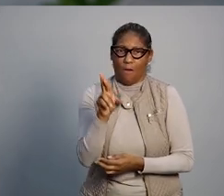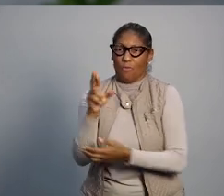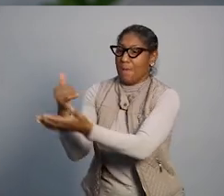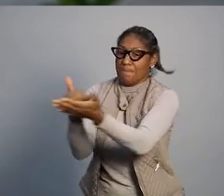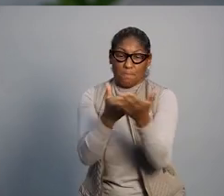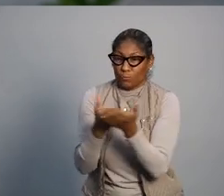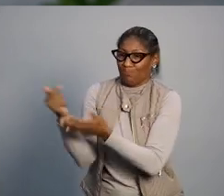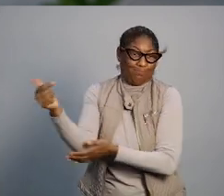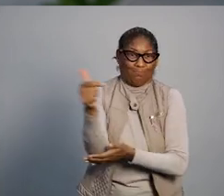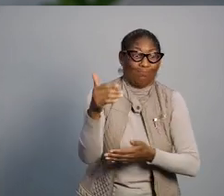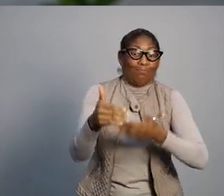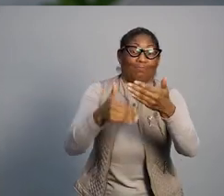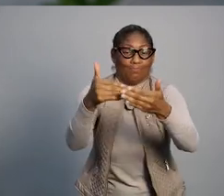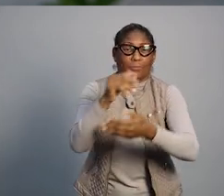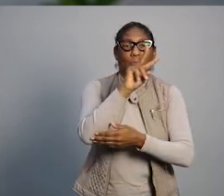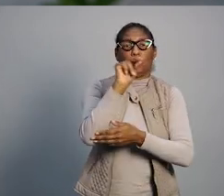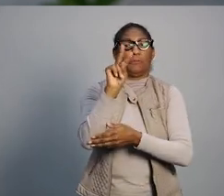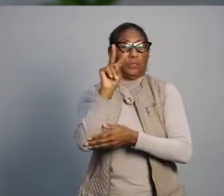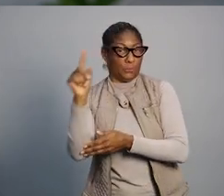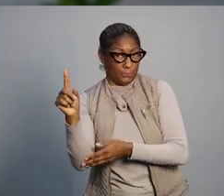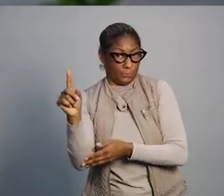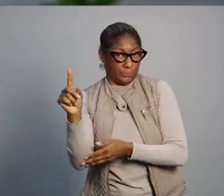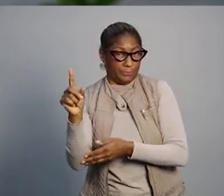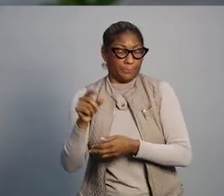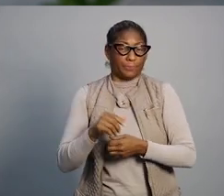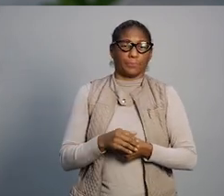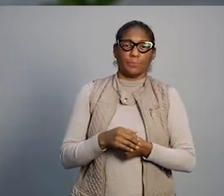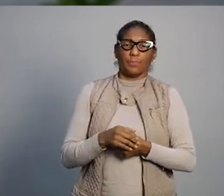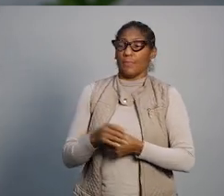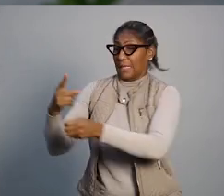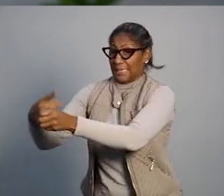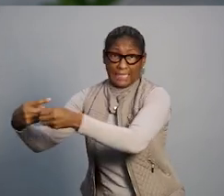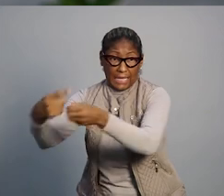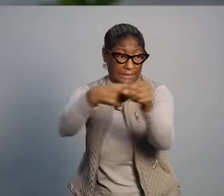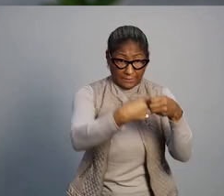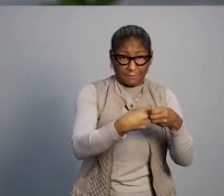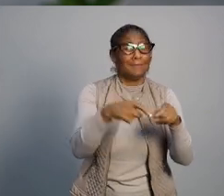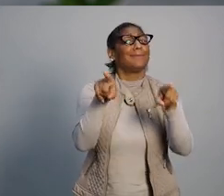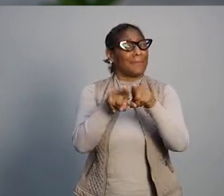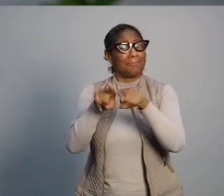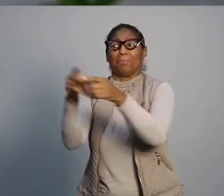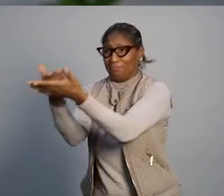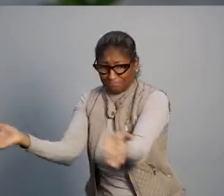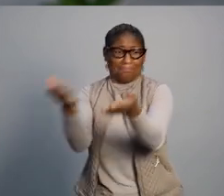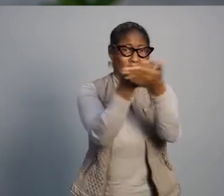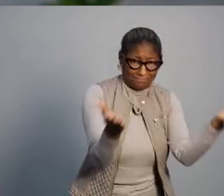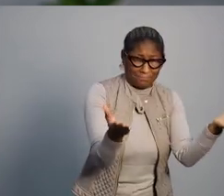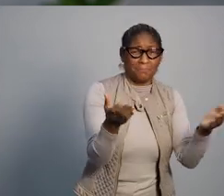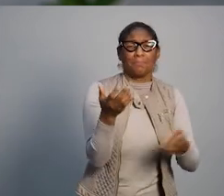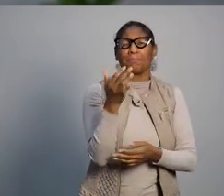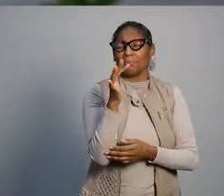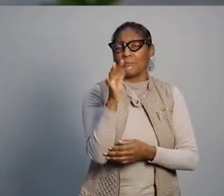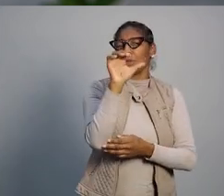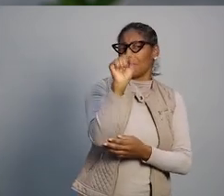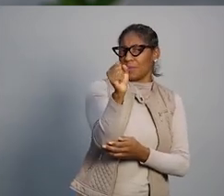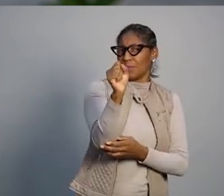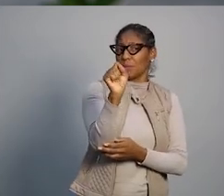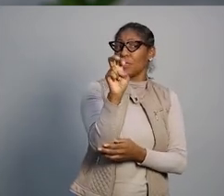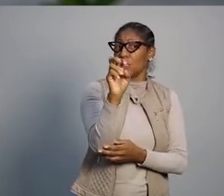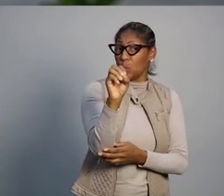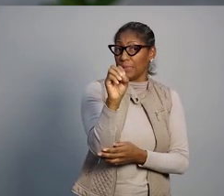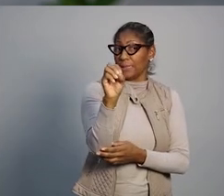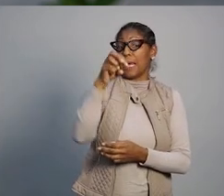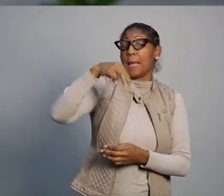bilhões em arrecadação a partir de 2021. Os municípios também perdem.